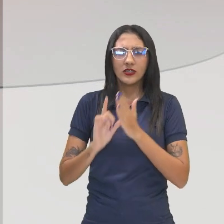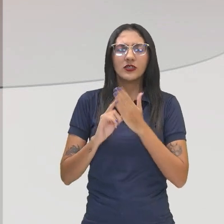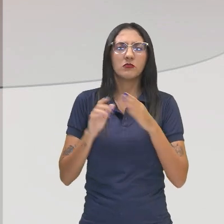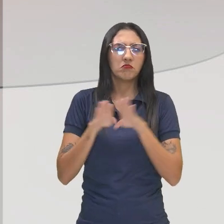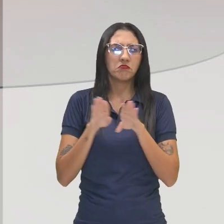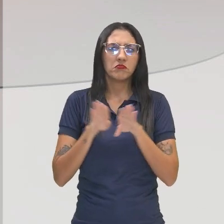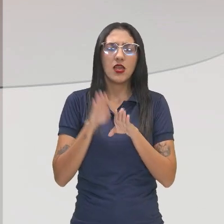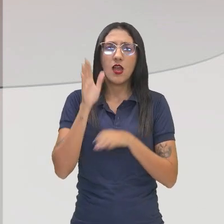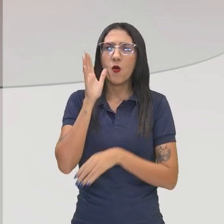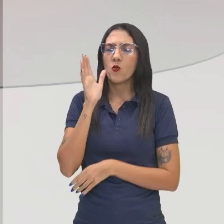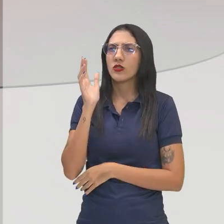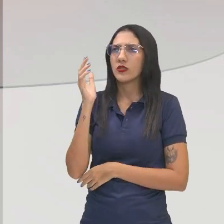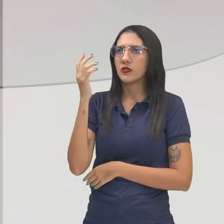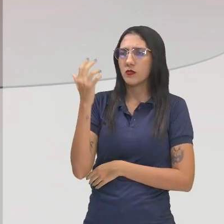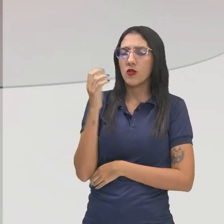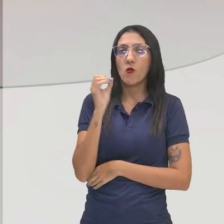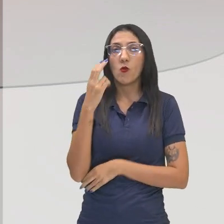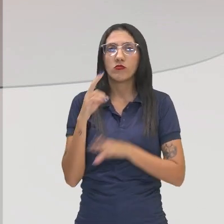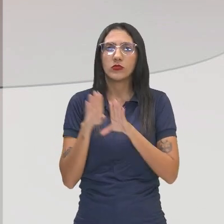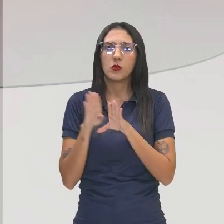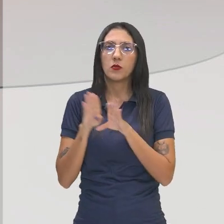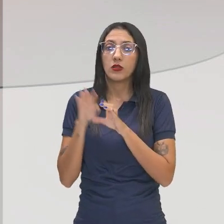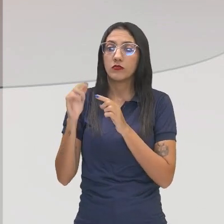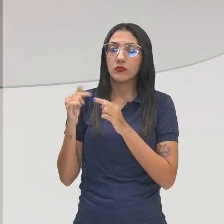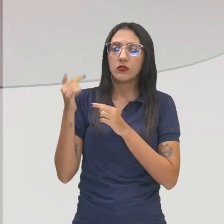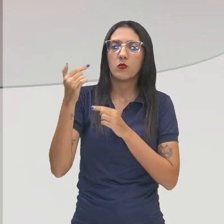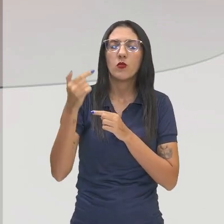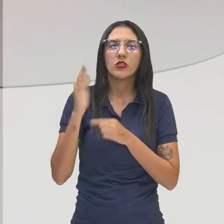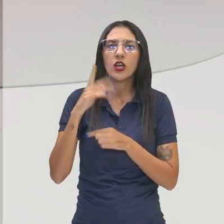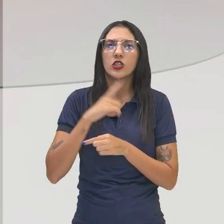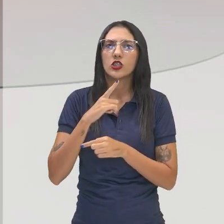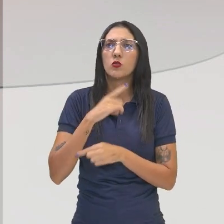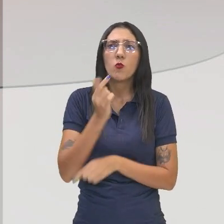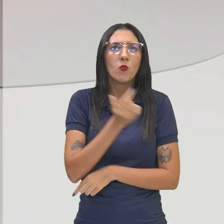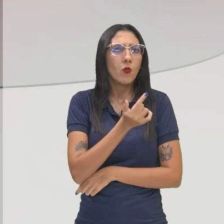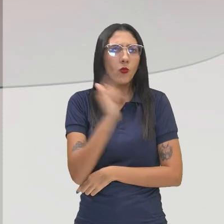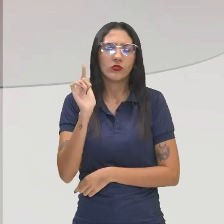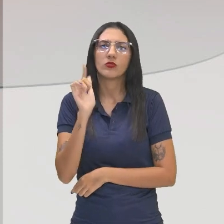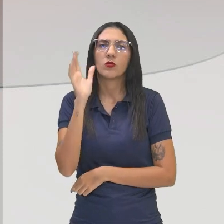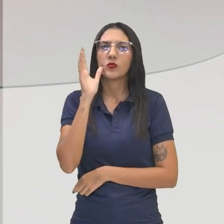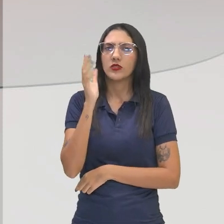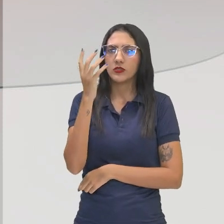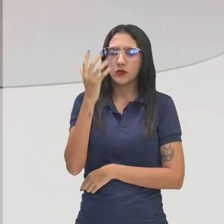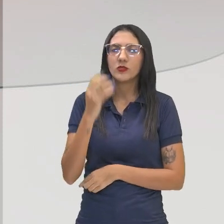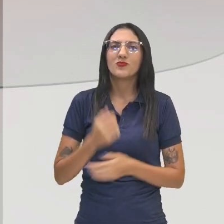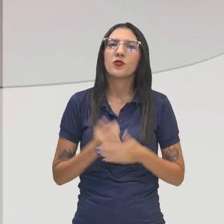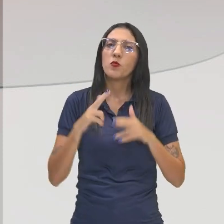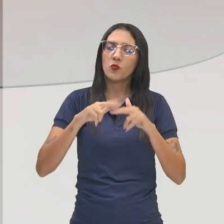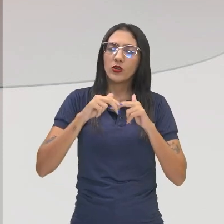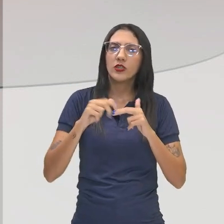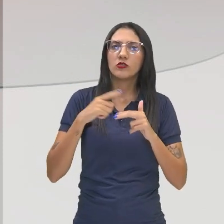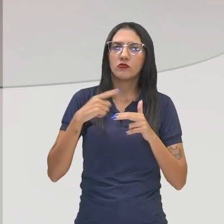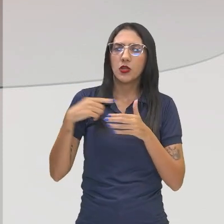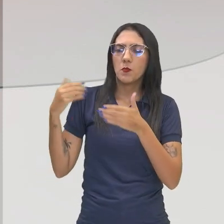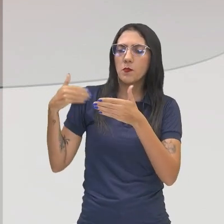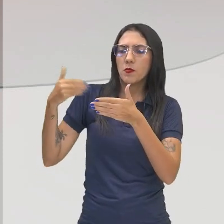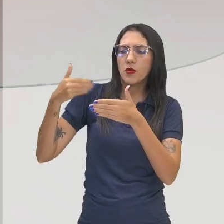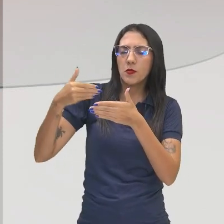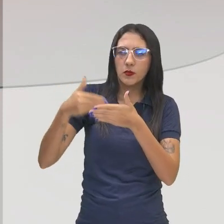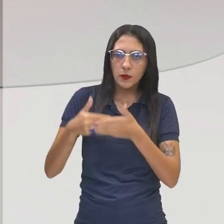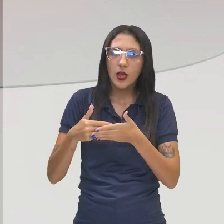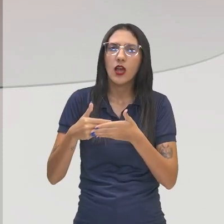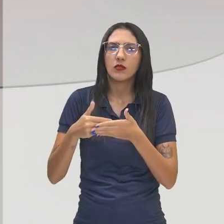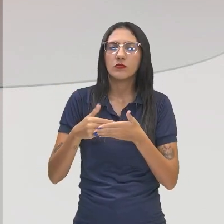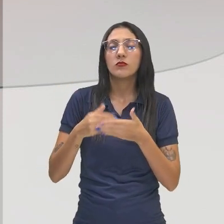e depois já ocorreu uma outra situação. Então, nós temos o quê? Uma sequência de fatos. E a